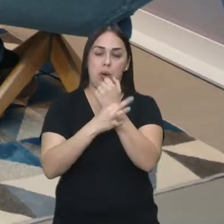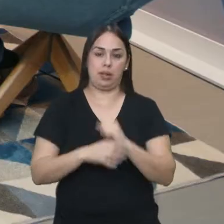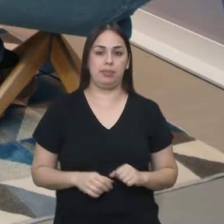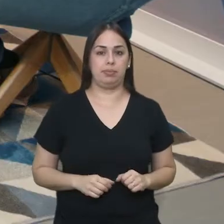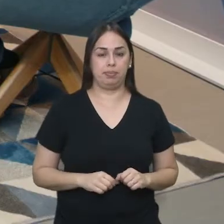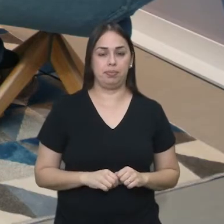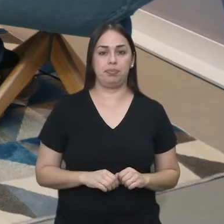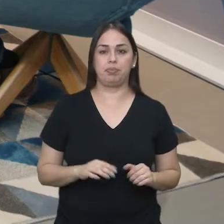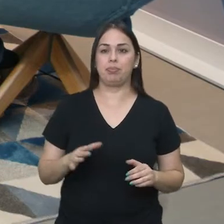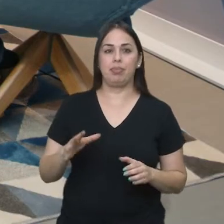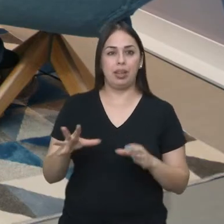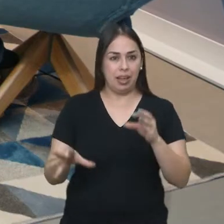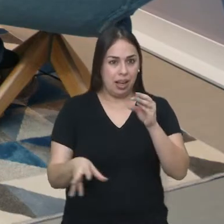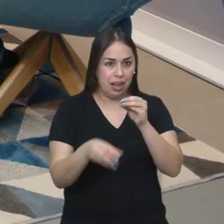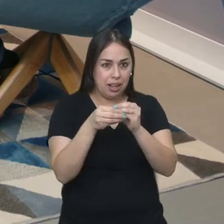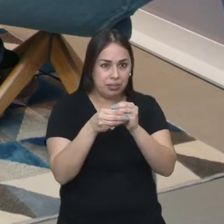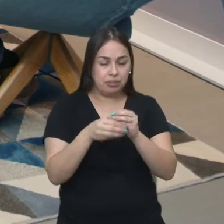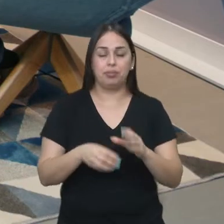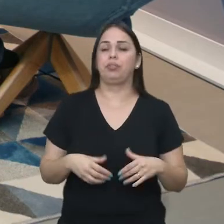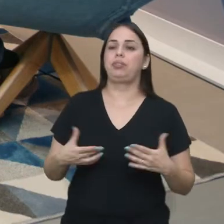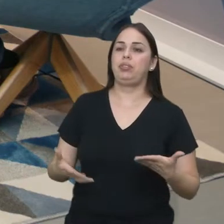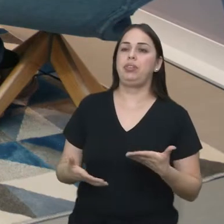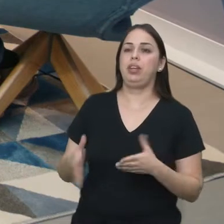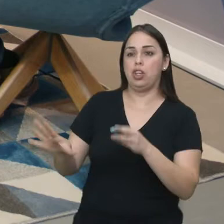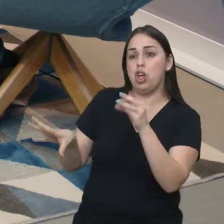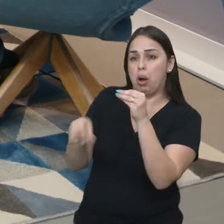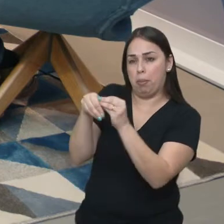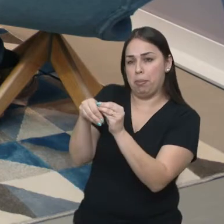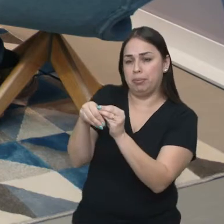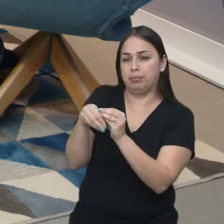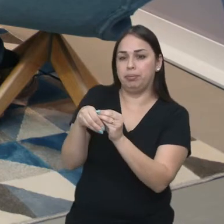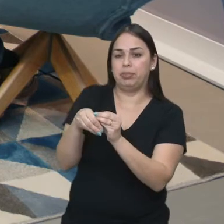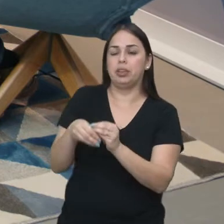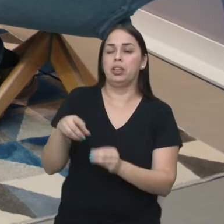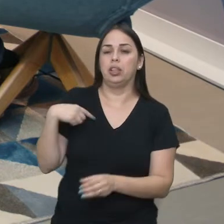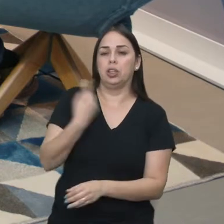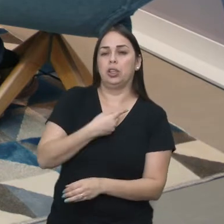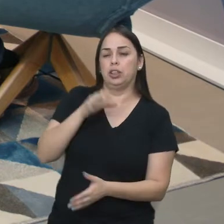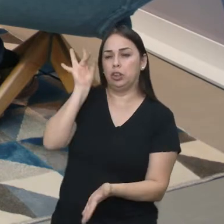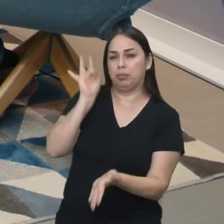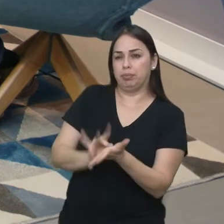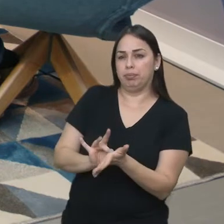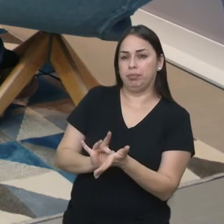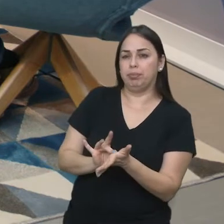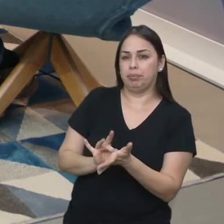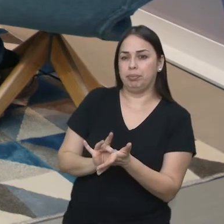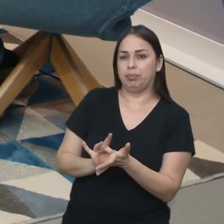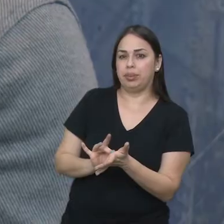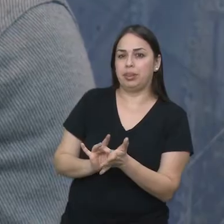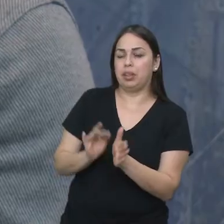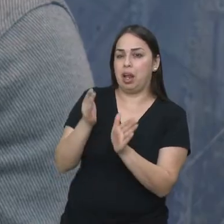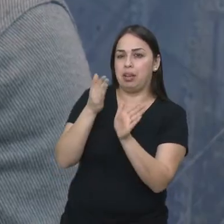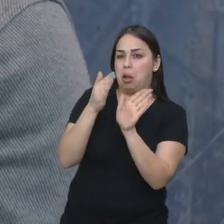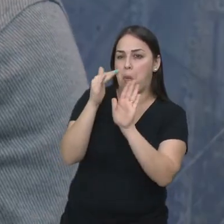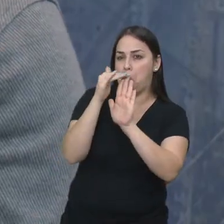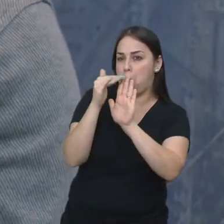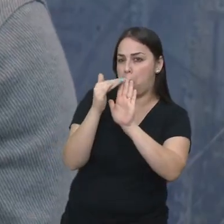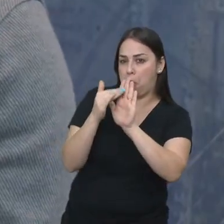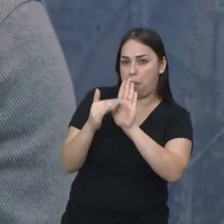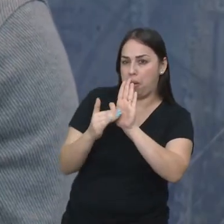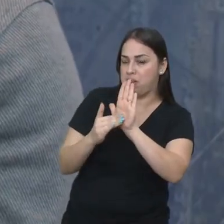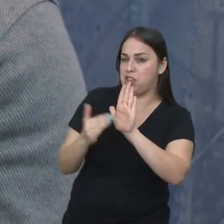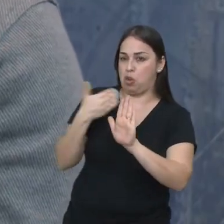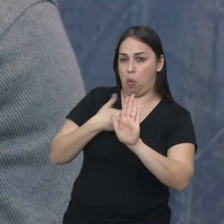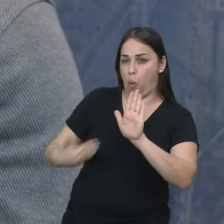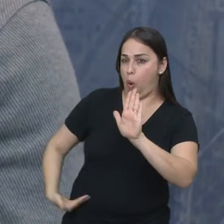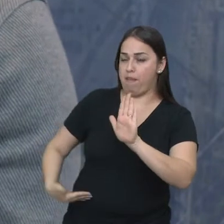fazer alguma pontuação, doutor? Eu acho que, complementando o que a Cristina falou, a gente realmente tem um programa de vacinação